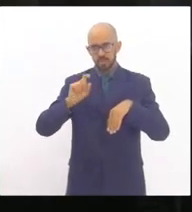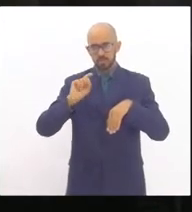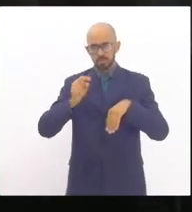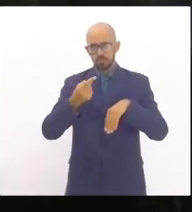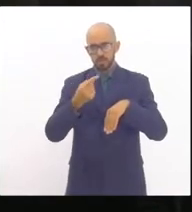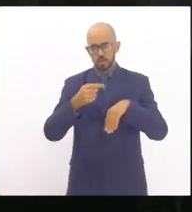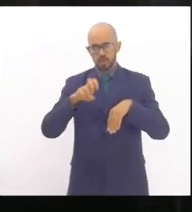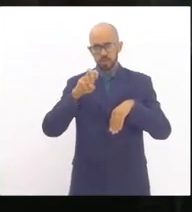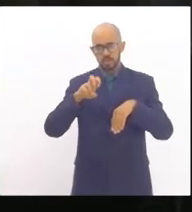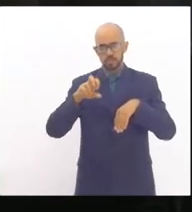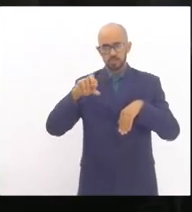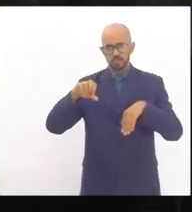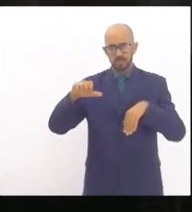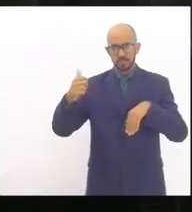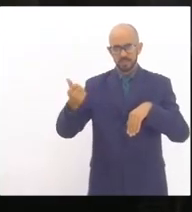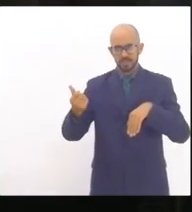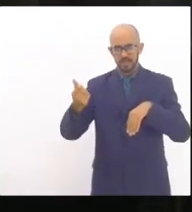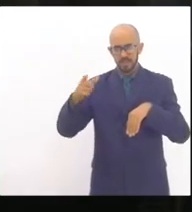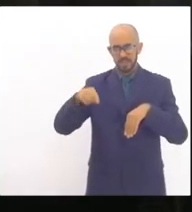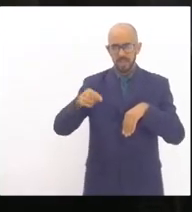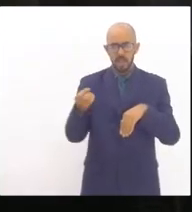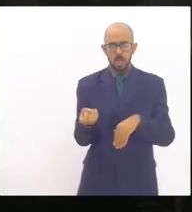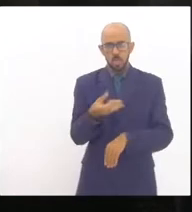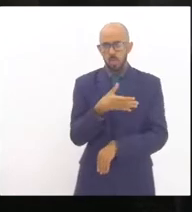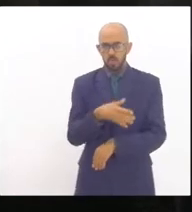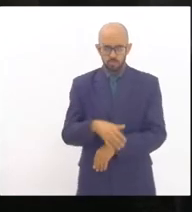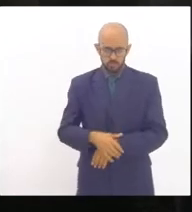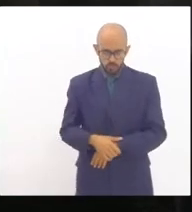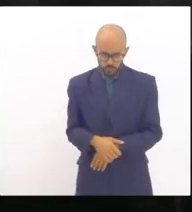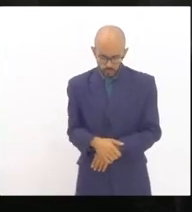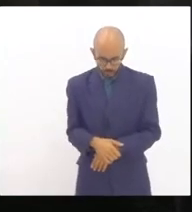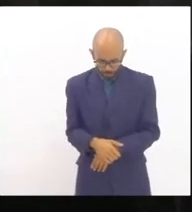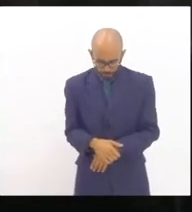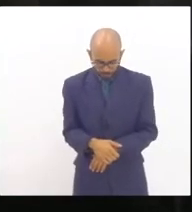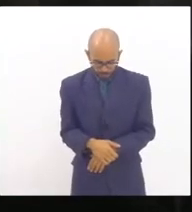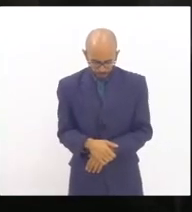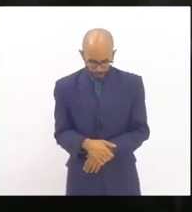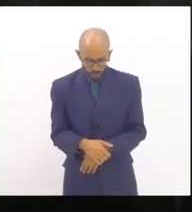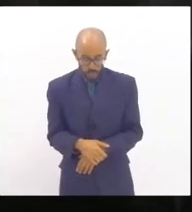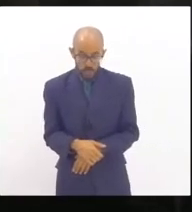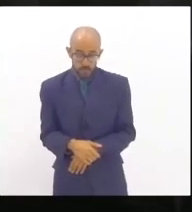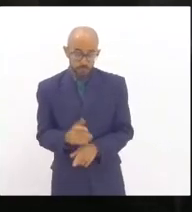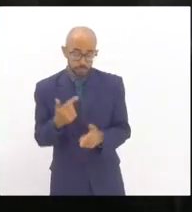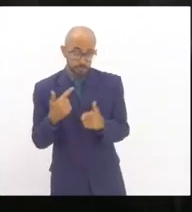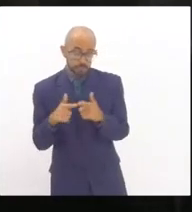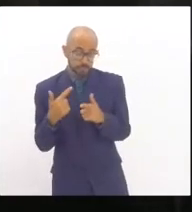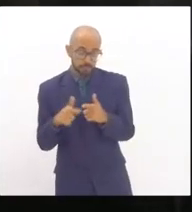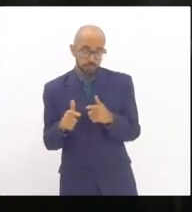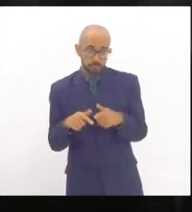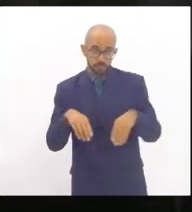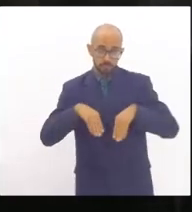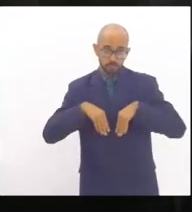casos é um casos novos dessa doença a questão é da tuberculose ela foi